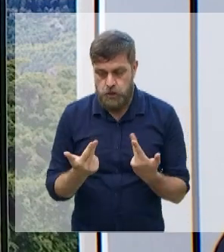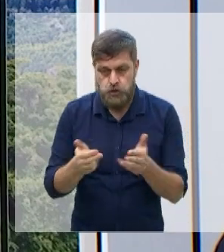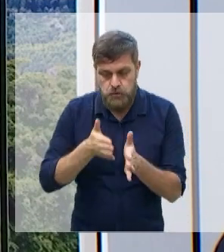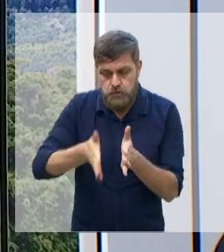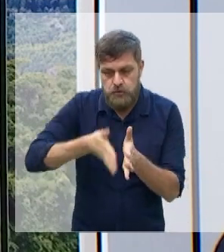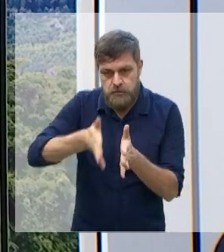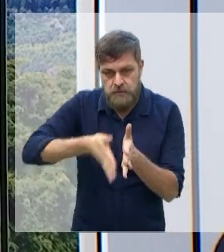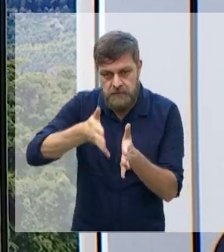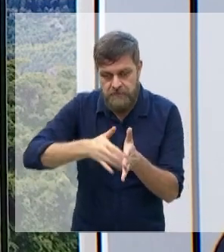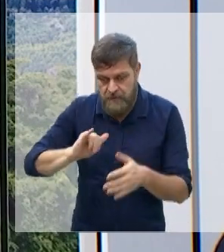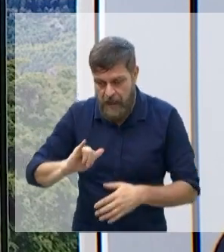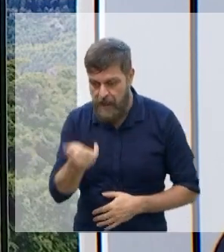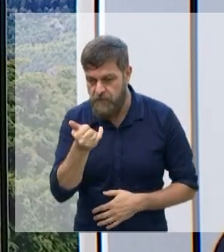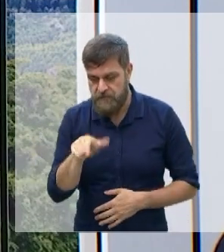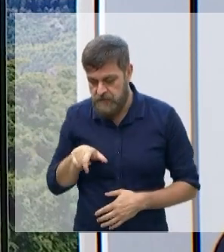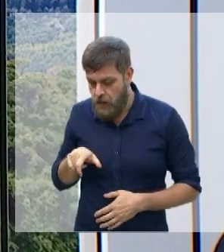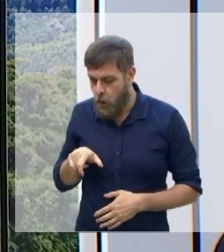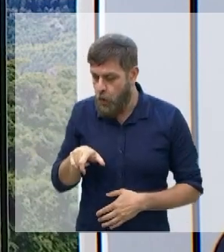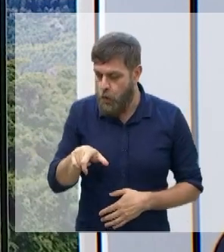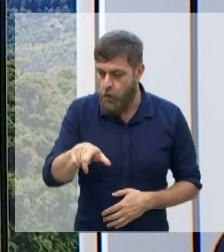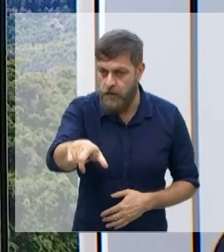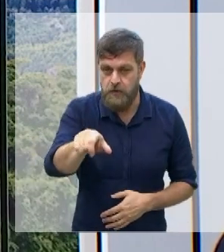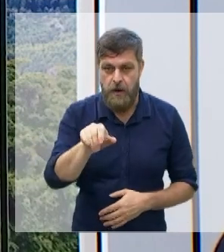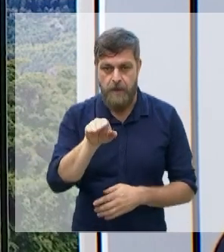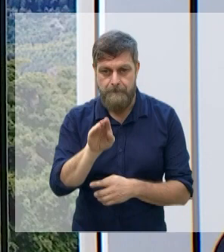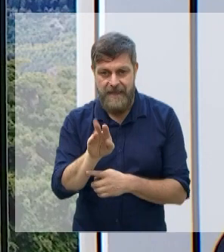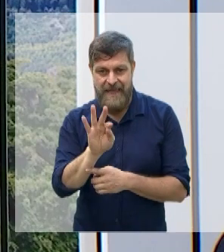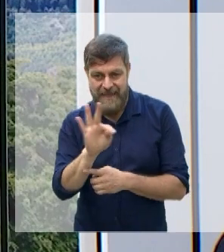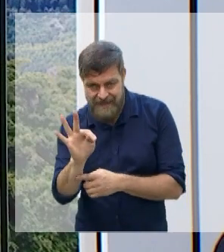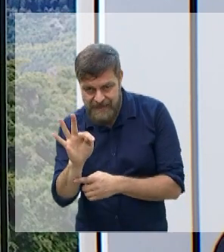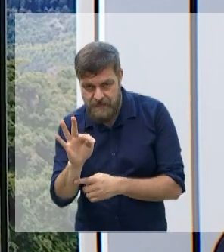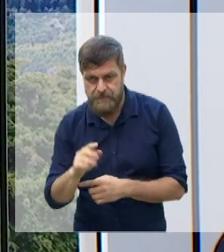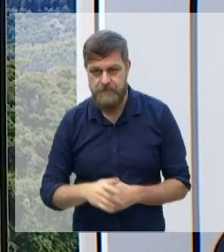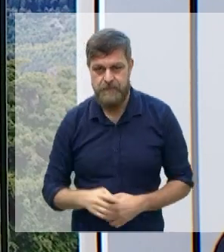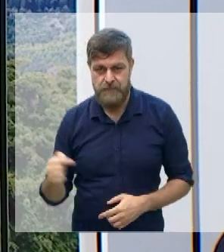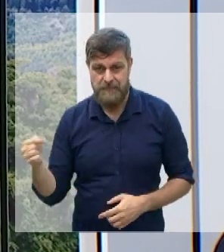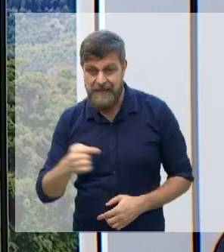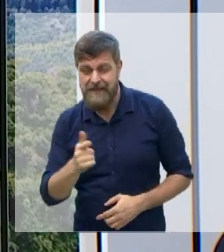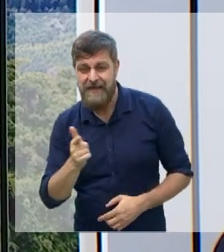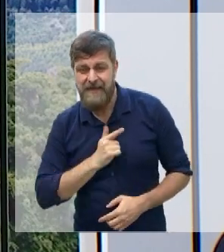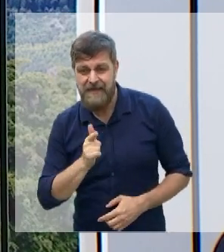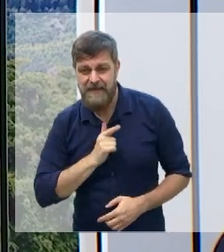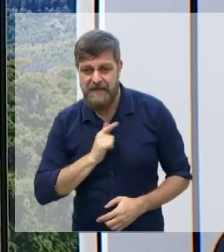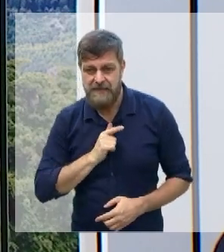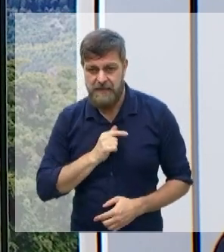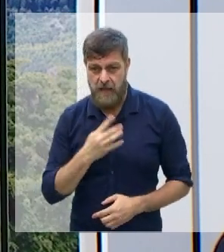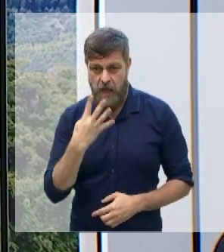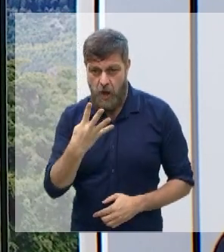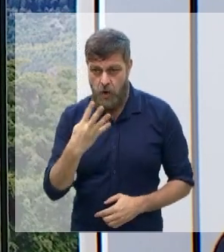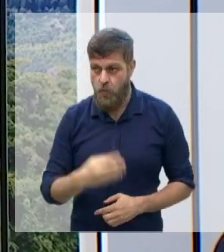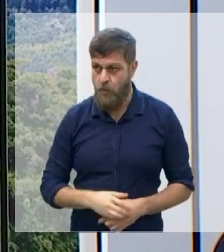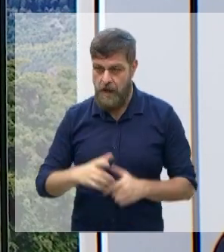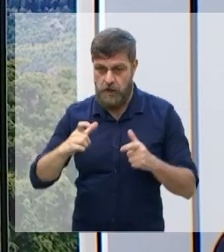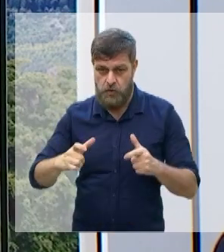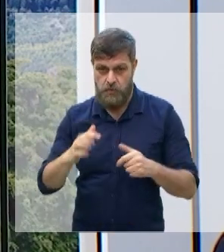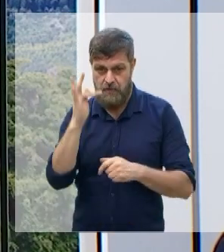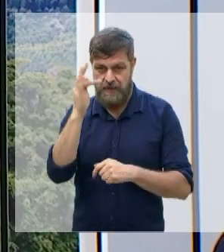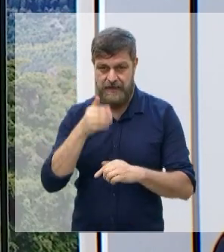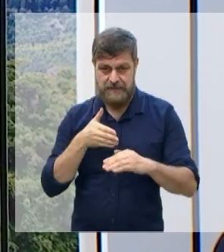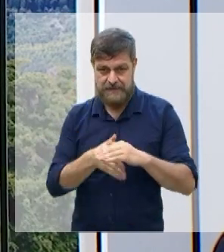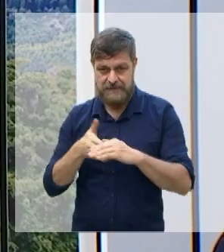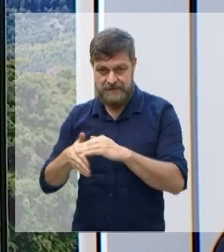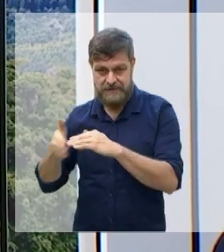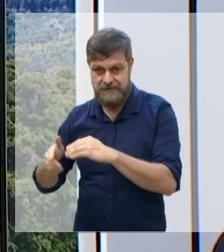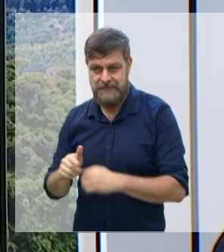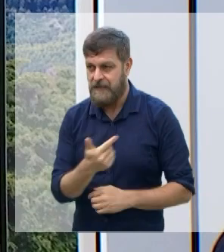reaproveitado para o corredor do brt então nós temos ali um conjunto de quatro estações não tem nenhum terminal